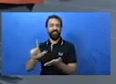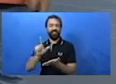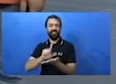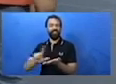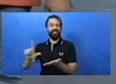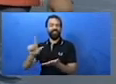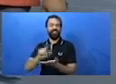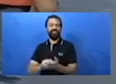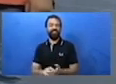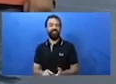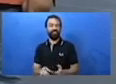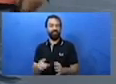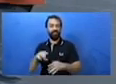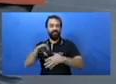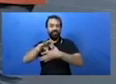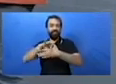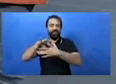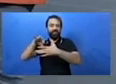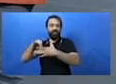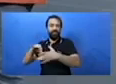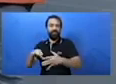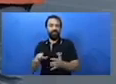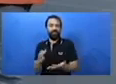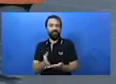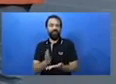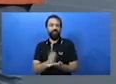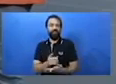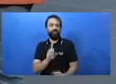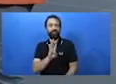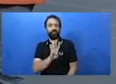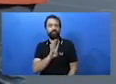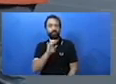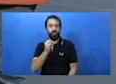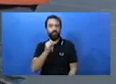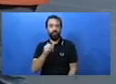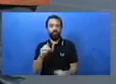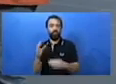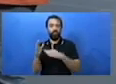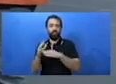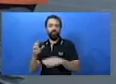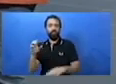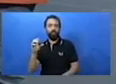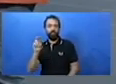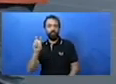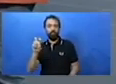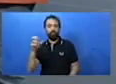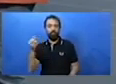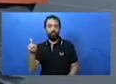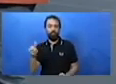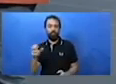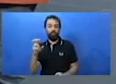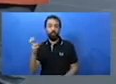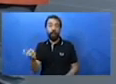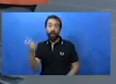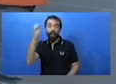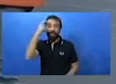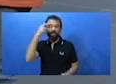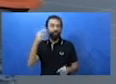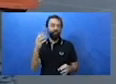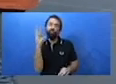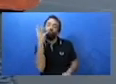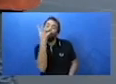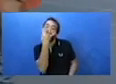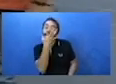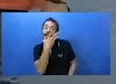na página 48 até a 56. É um mergulho, uma cultura maravilhosa, uma parte maravilhosa do